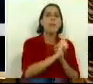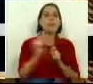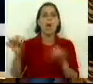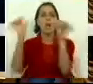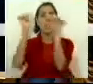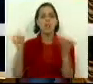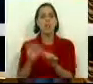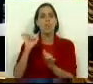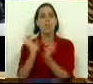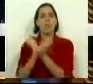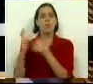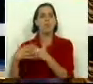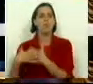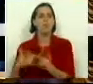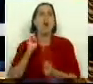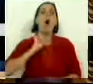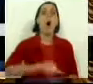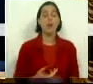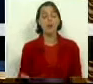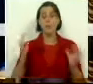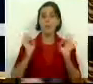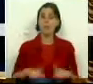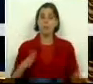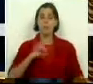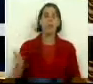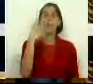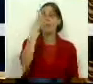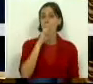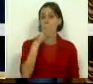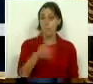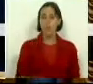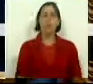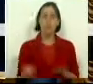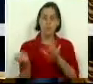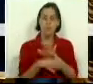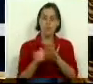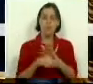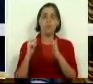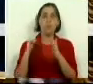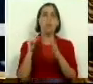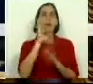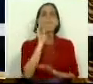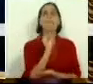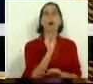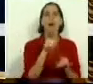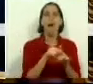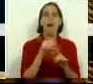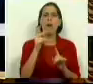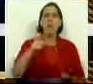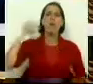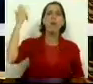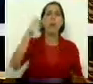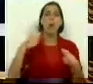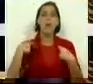do sistema contributivo? E, por fim, Sr. Primeiro-Ministro, o Fundo de Resolução da Banca vai representar no próximo ano